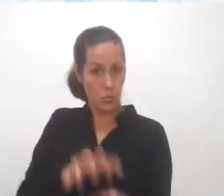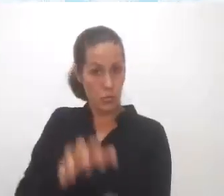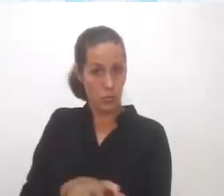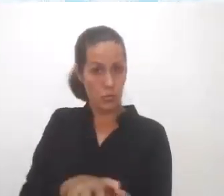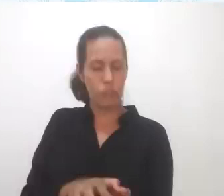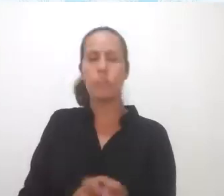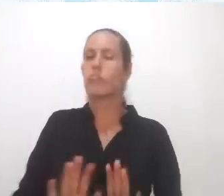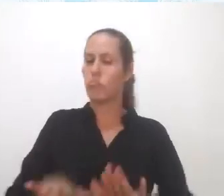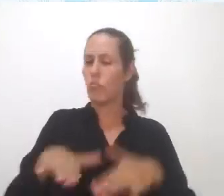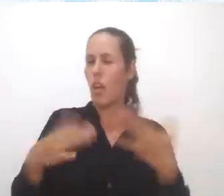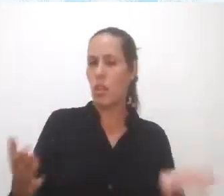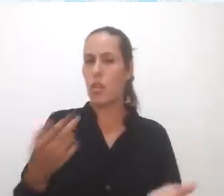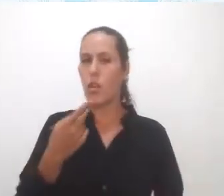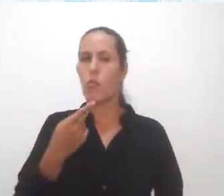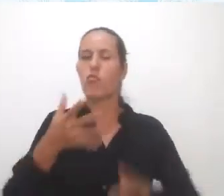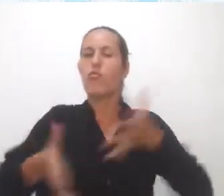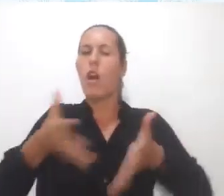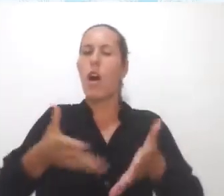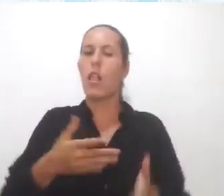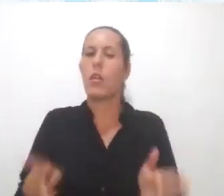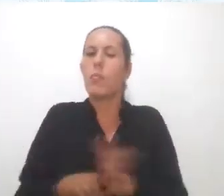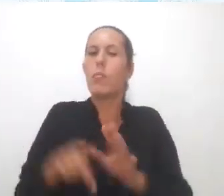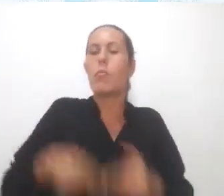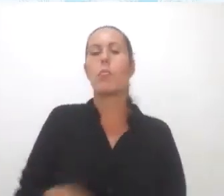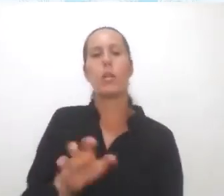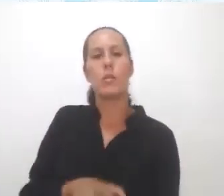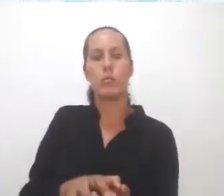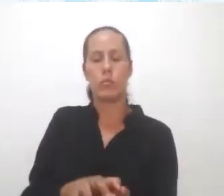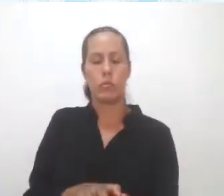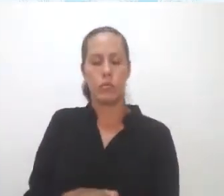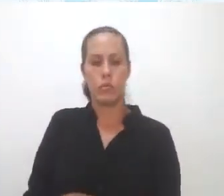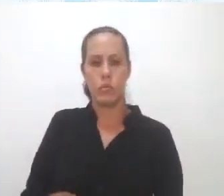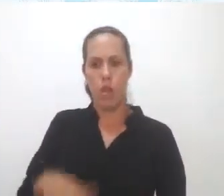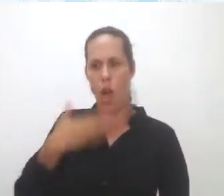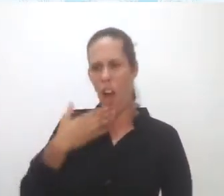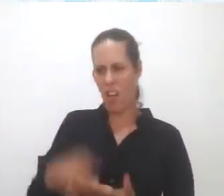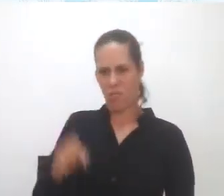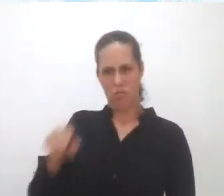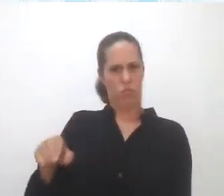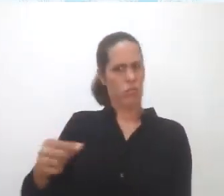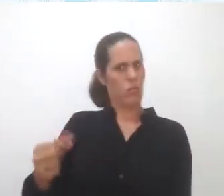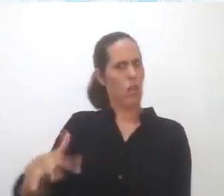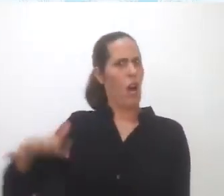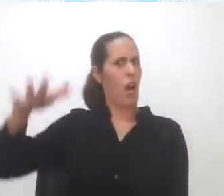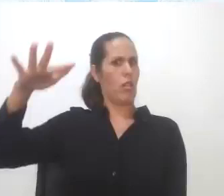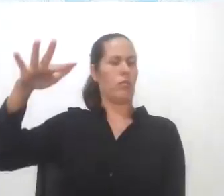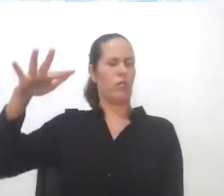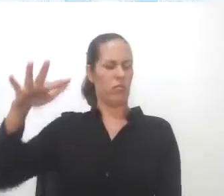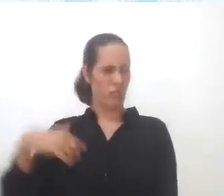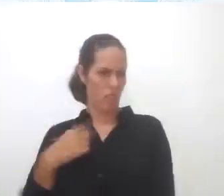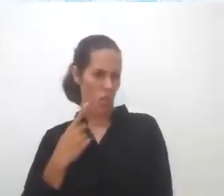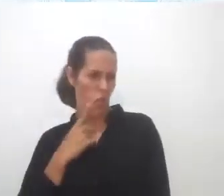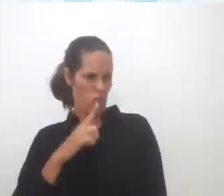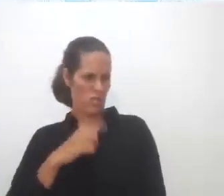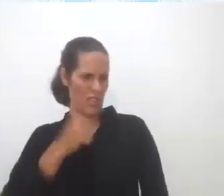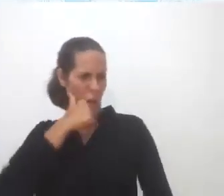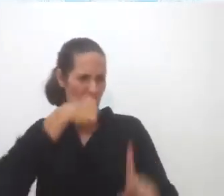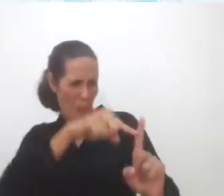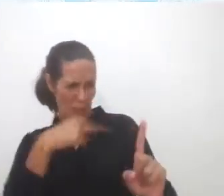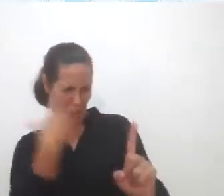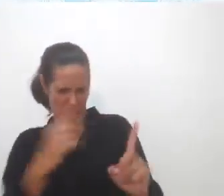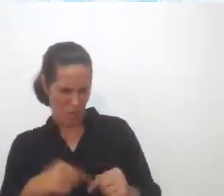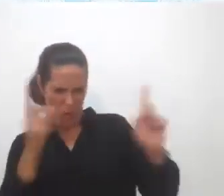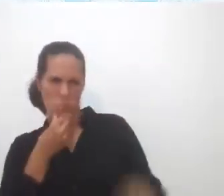Você é de Pernambuco? Então fala como bom pernambucano que você é. Nossa, isso aqui tá muito caro.